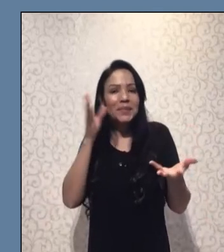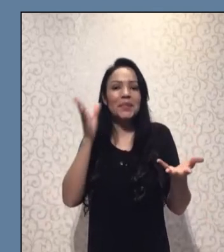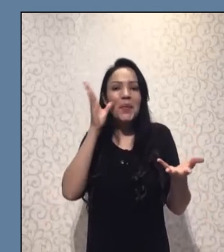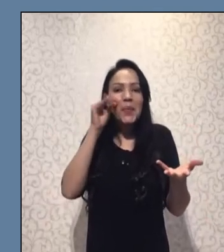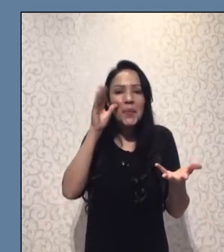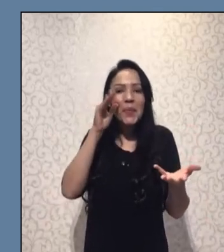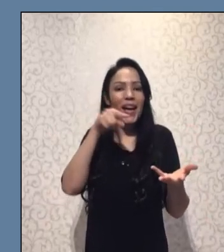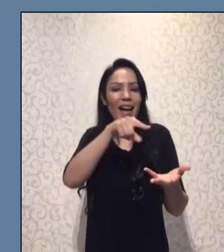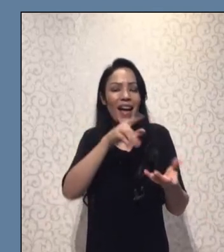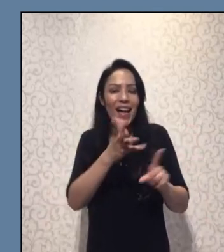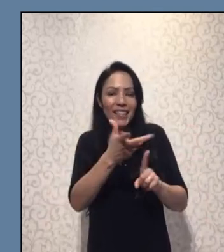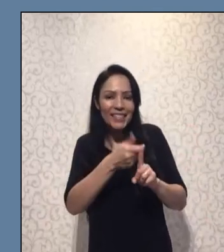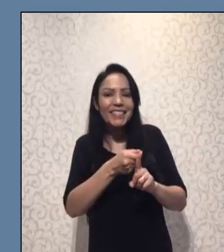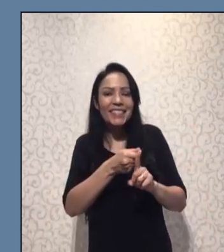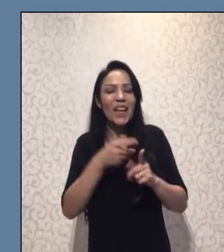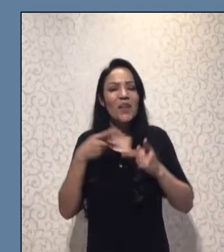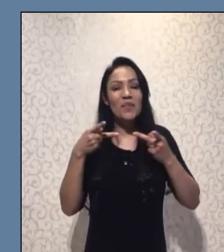que